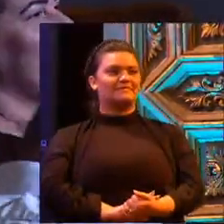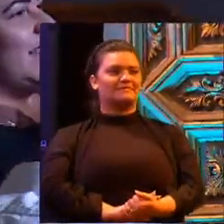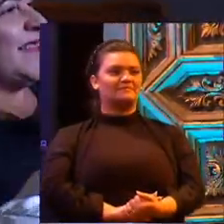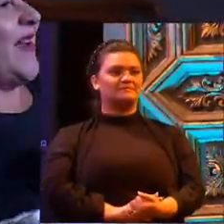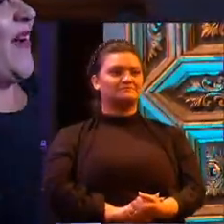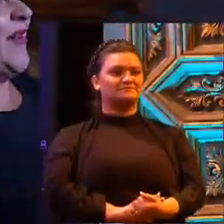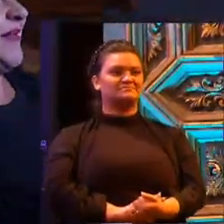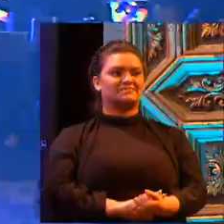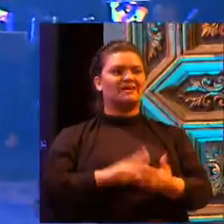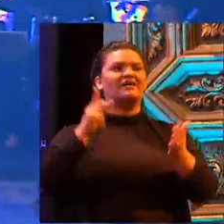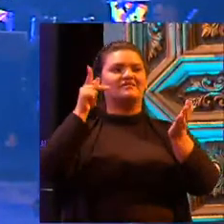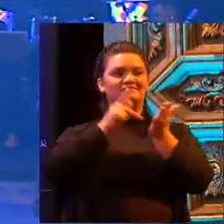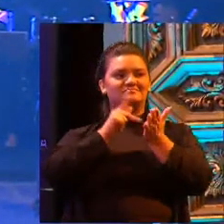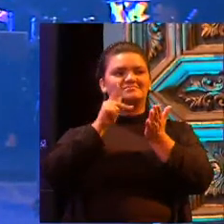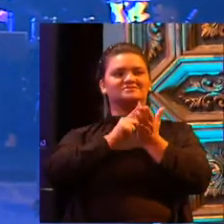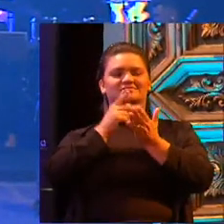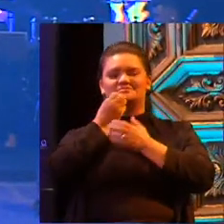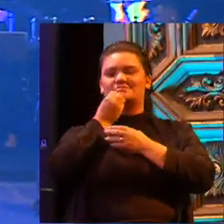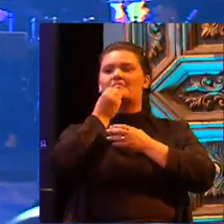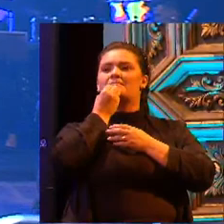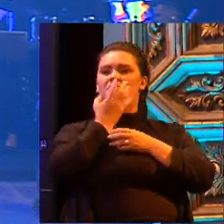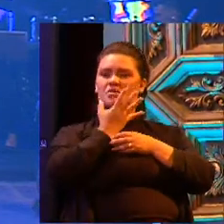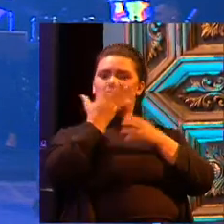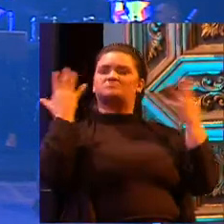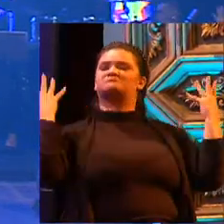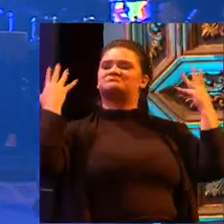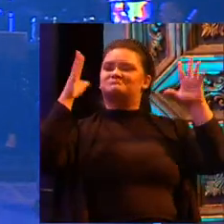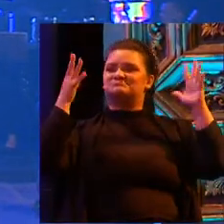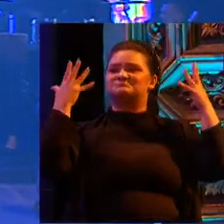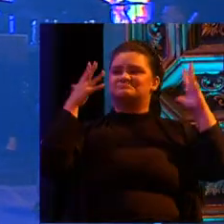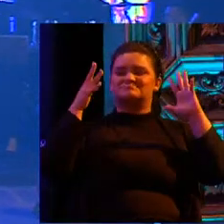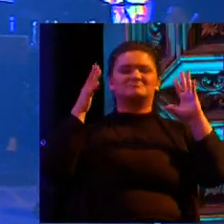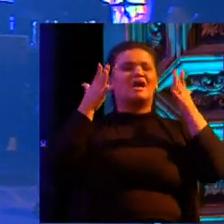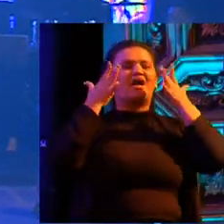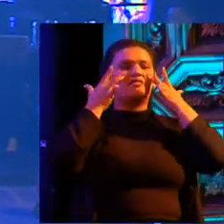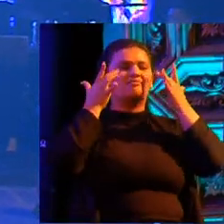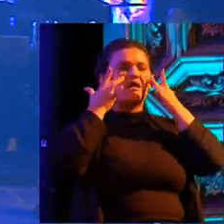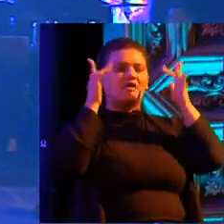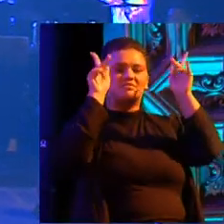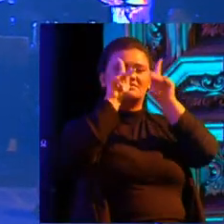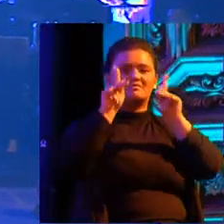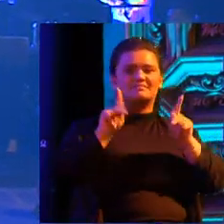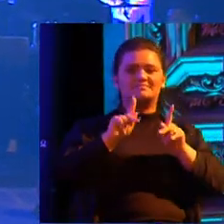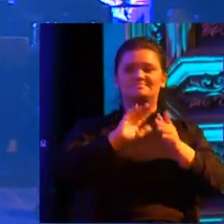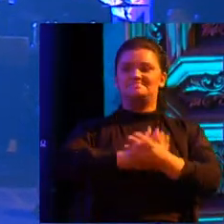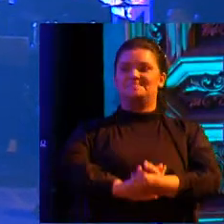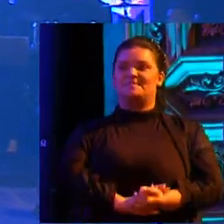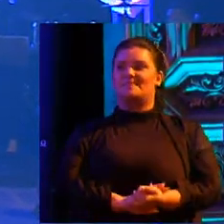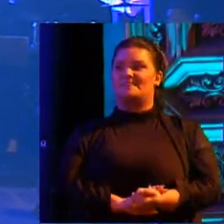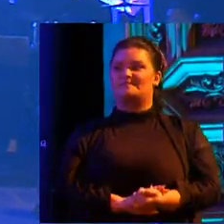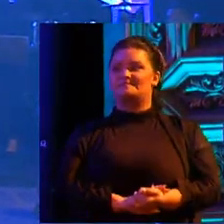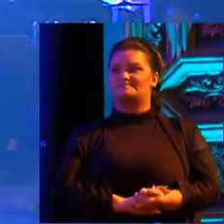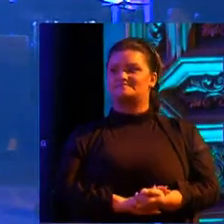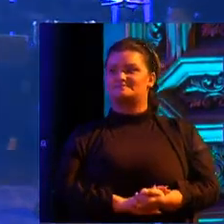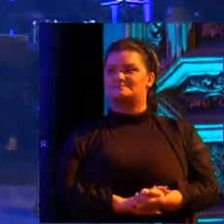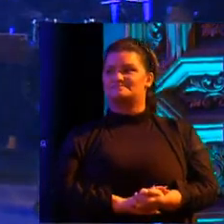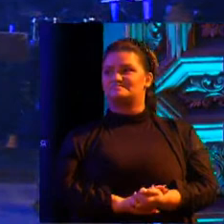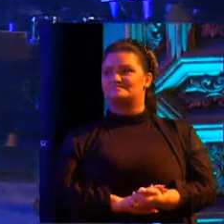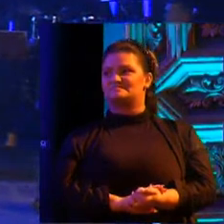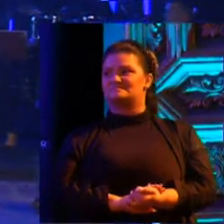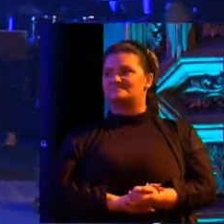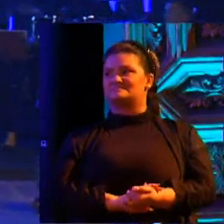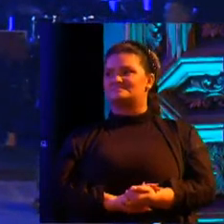É, gente, como é bom ser aplaudido aqui neste Teatro da Paz. E o Arraial... Arraial,